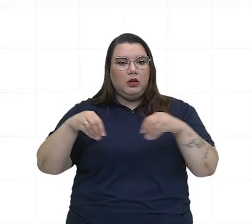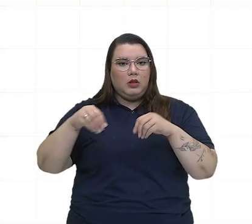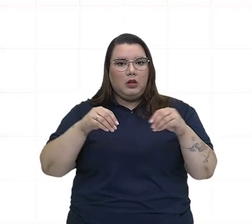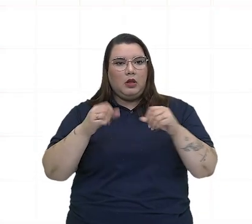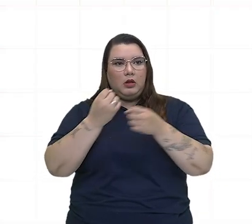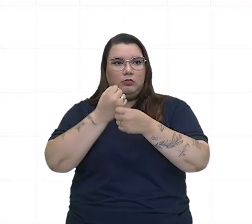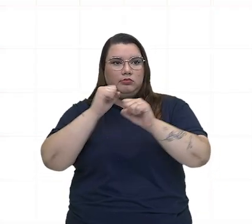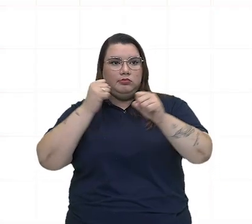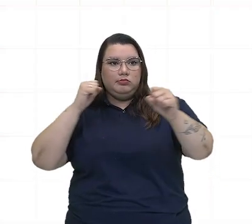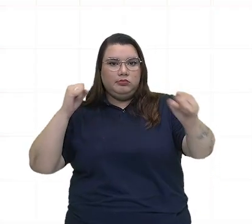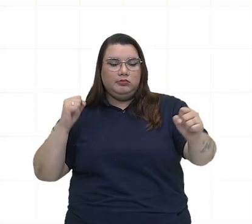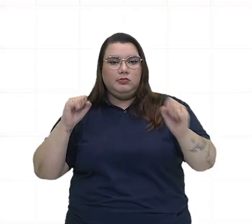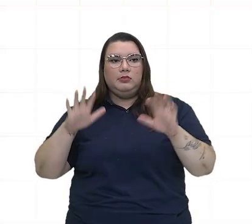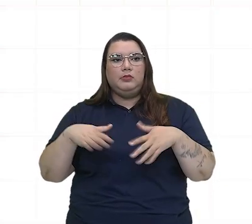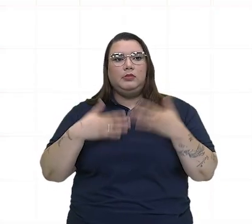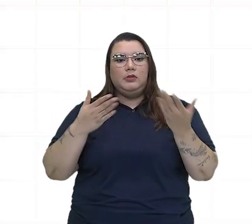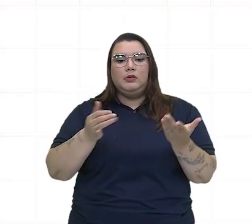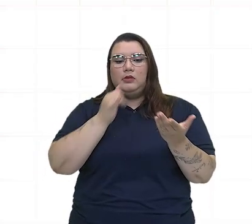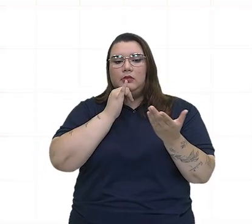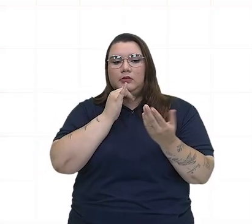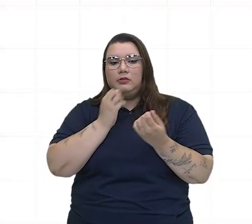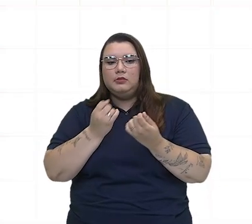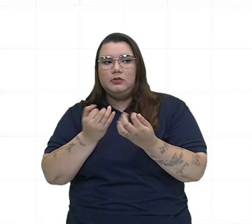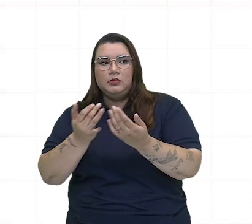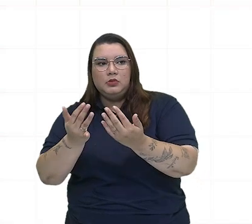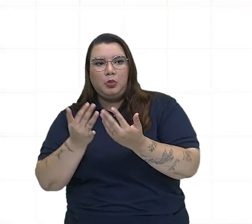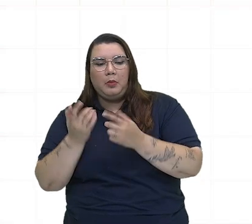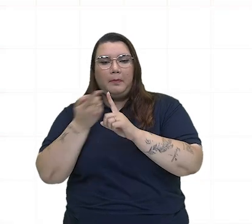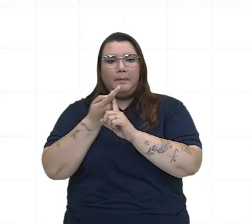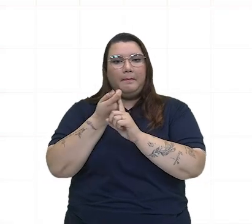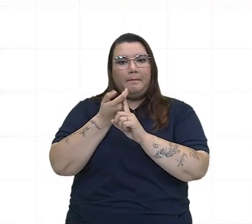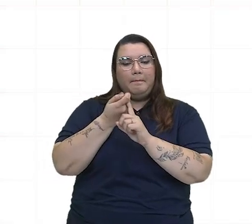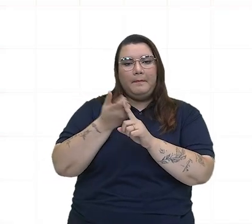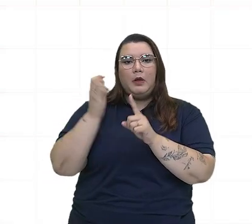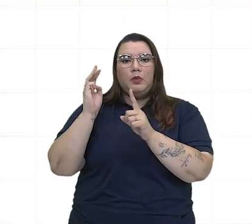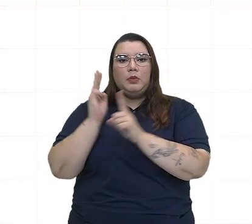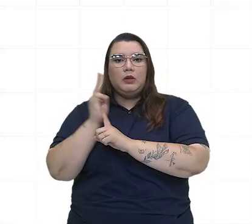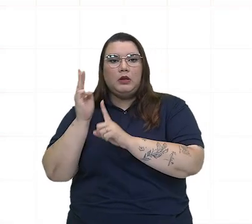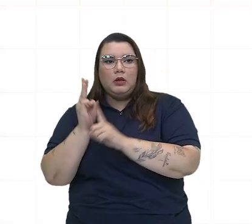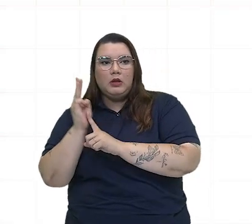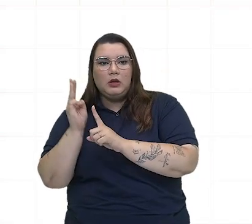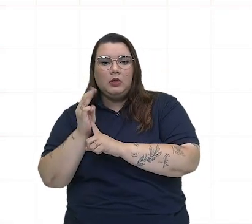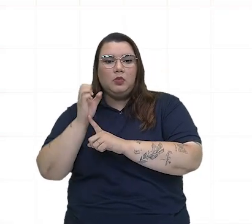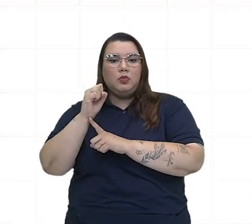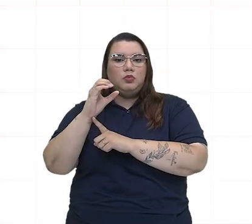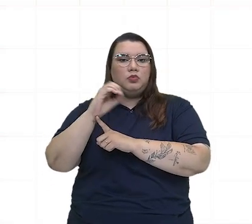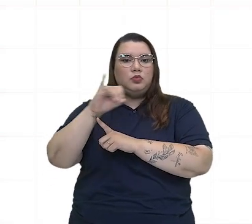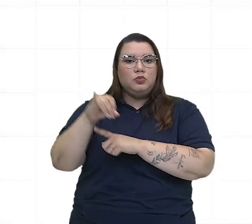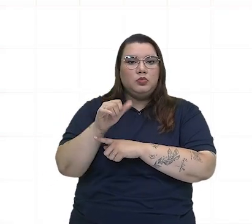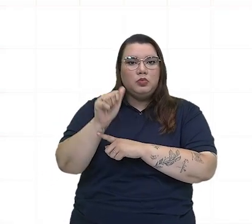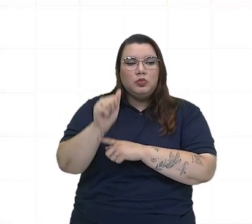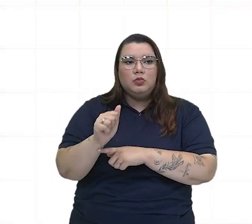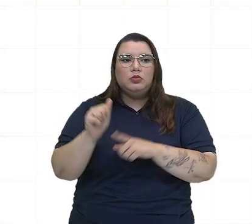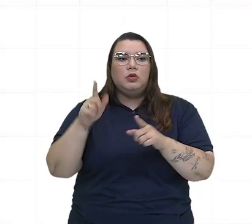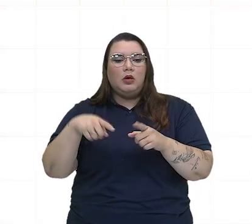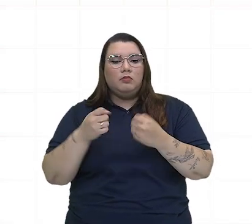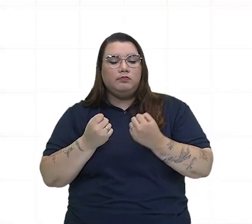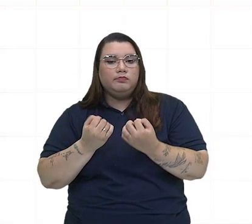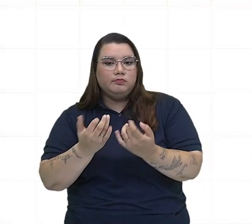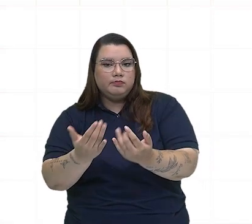terras. Então, culturas, por exemplo, como soja, milho, trigo, geralmente são culturas que